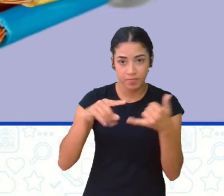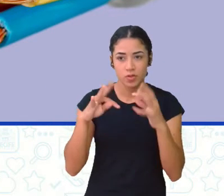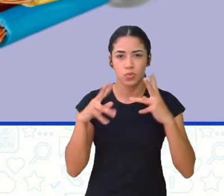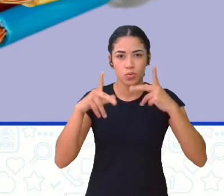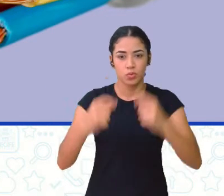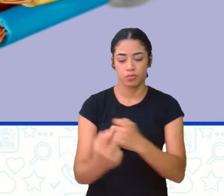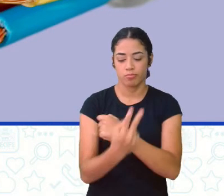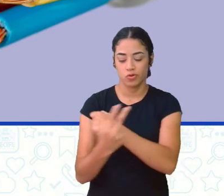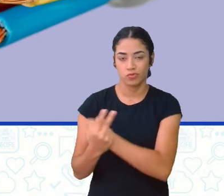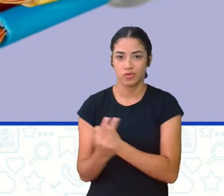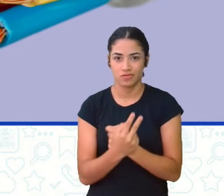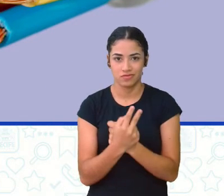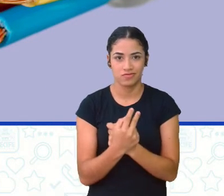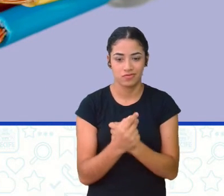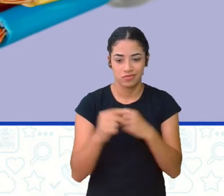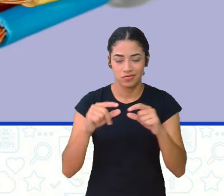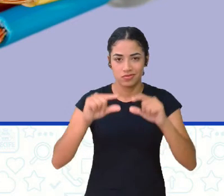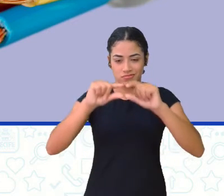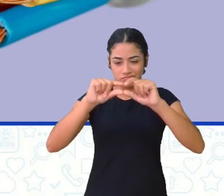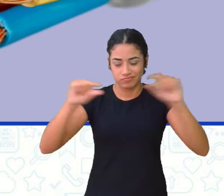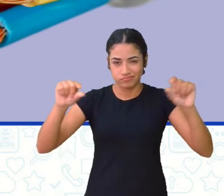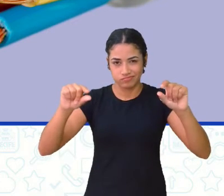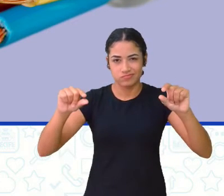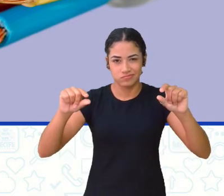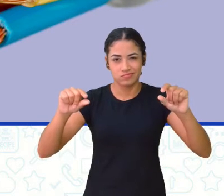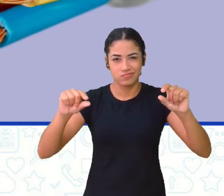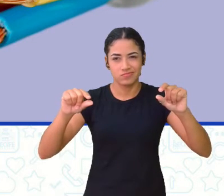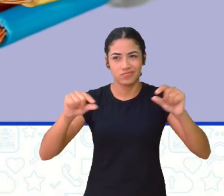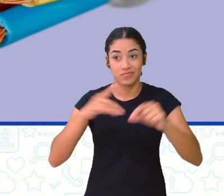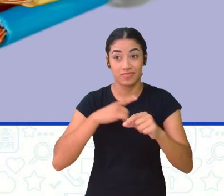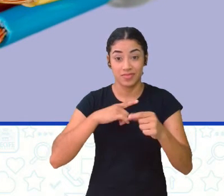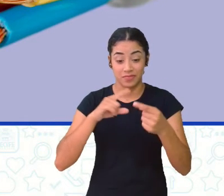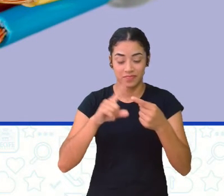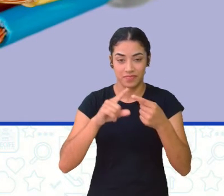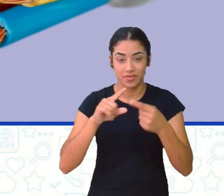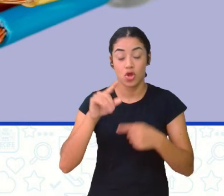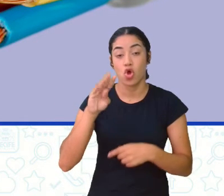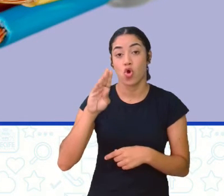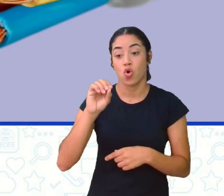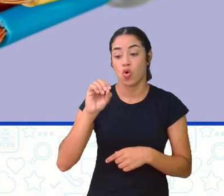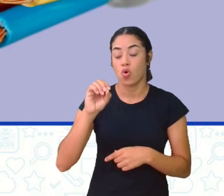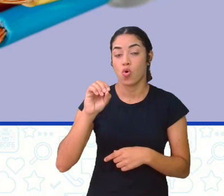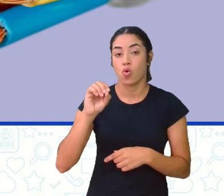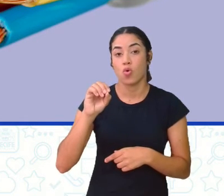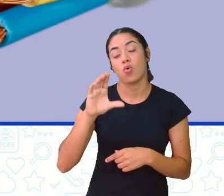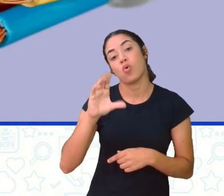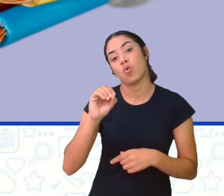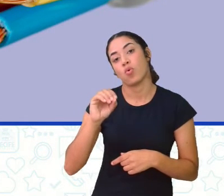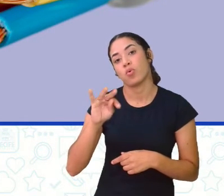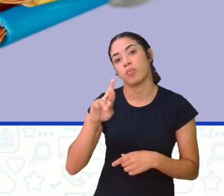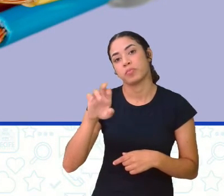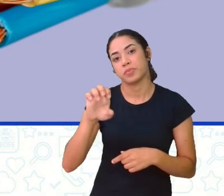todos protegidos por uma camada aí, olha. A gente está vendo o cobre, né, a questão aí do metal, e